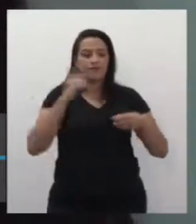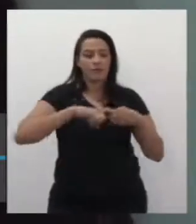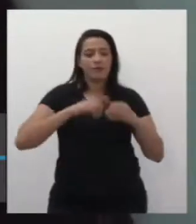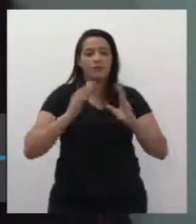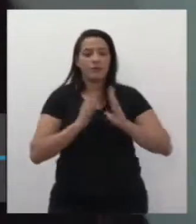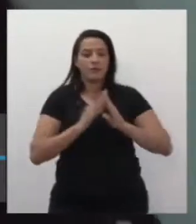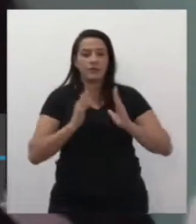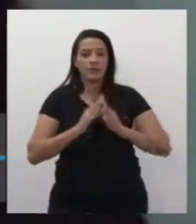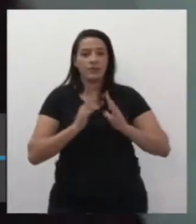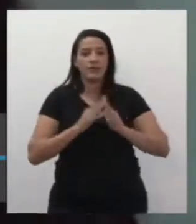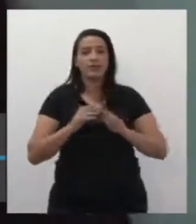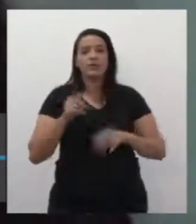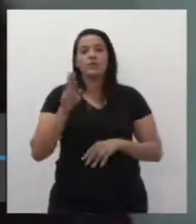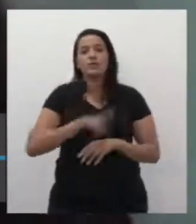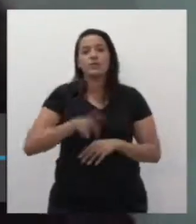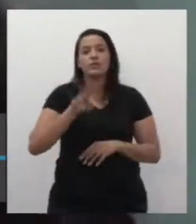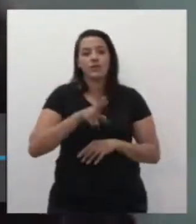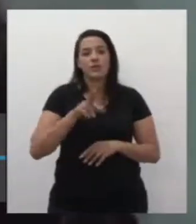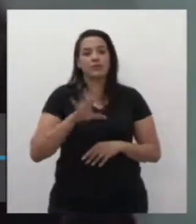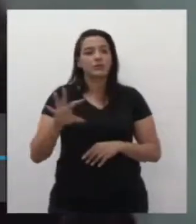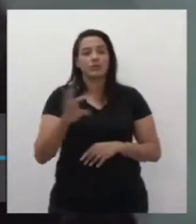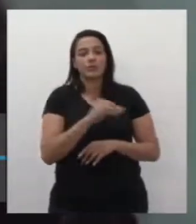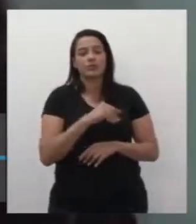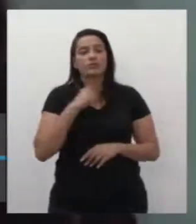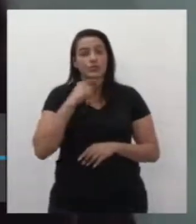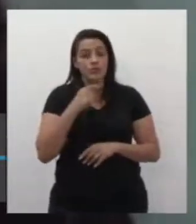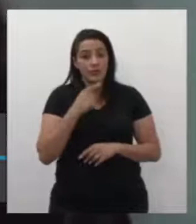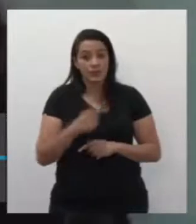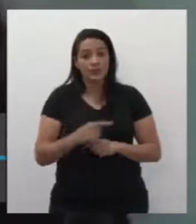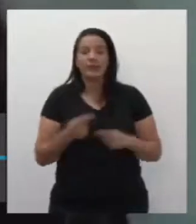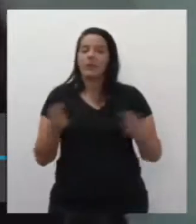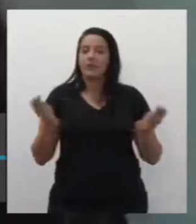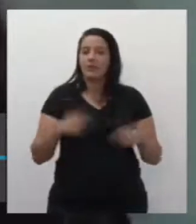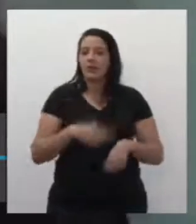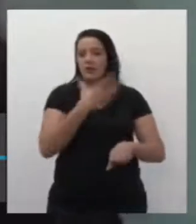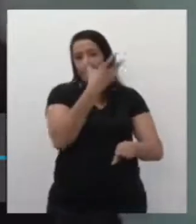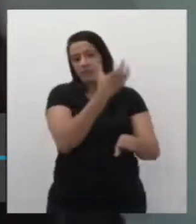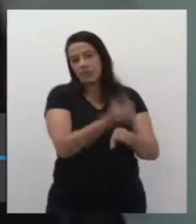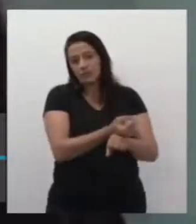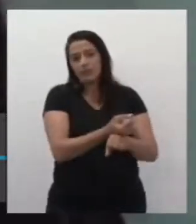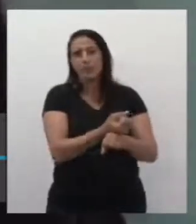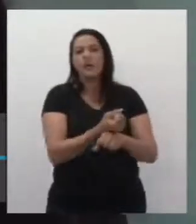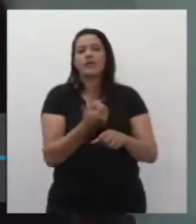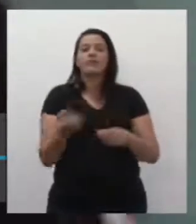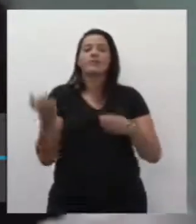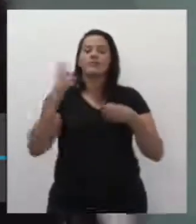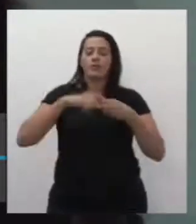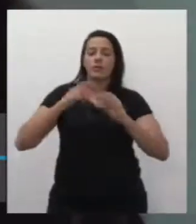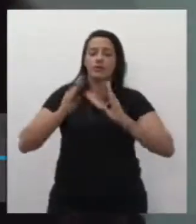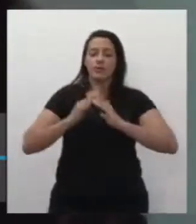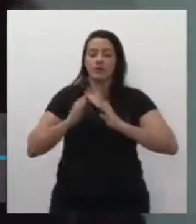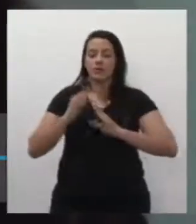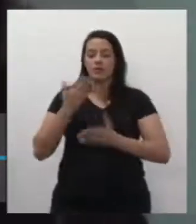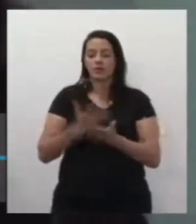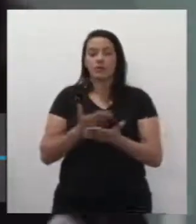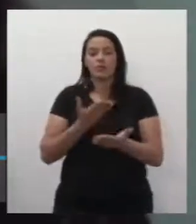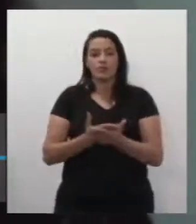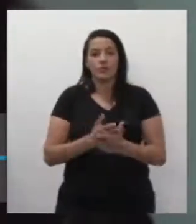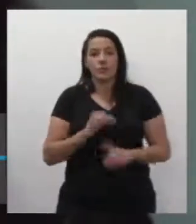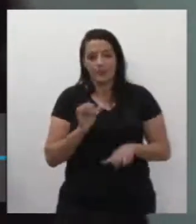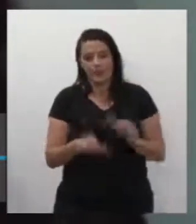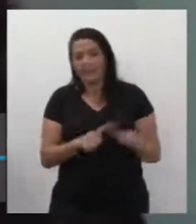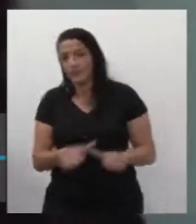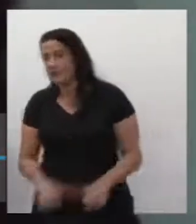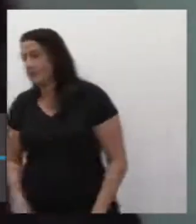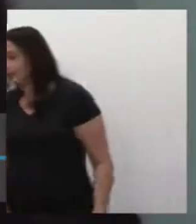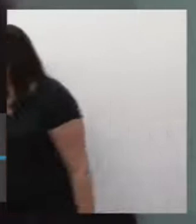não precisar consumir o pacote de dados. Então, eles conseguem baixar essas aulas e estudar depois sem usar o